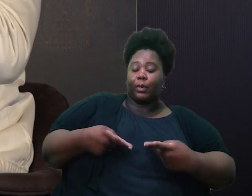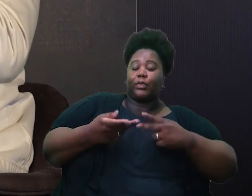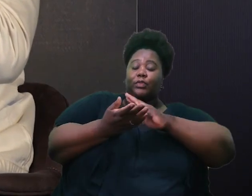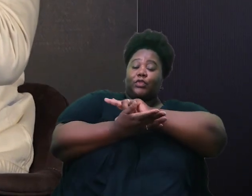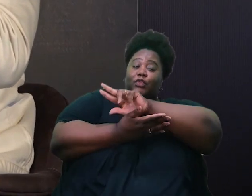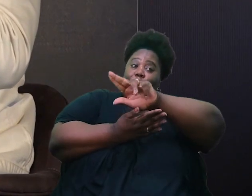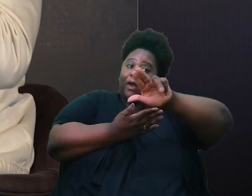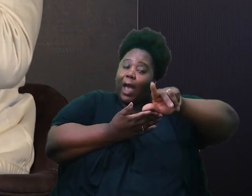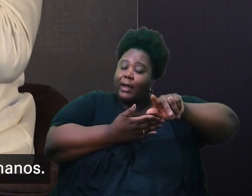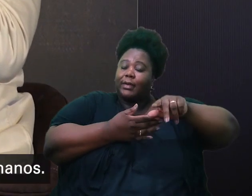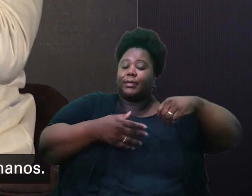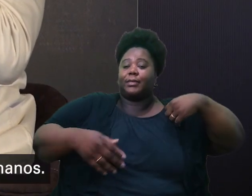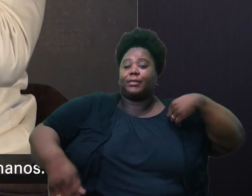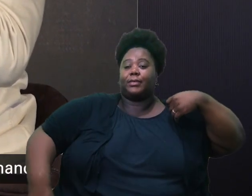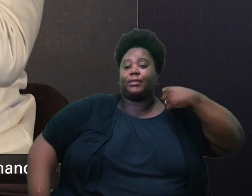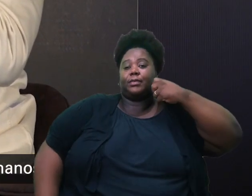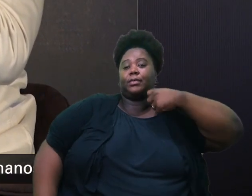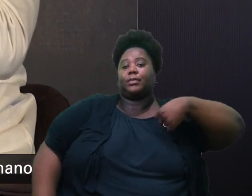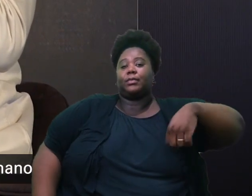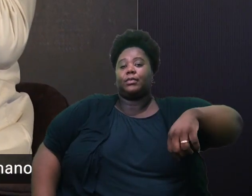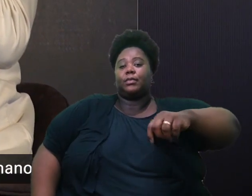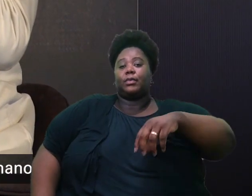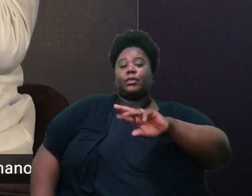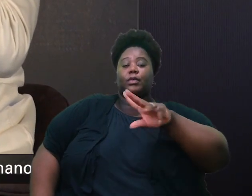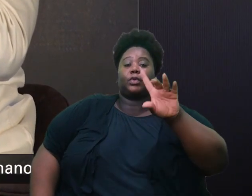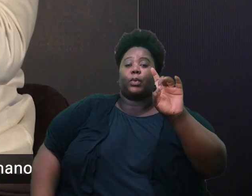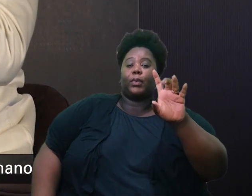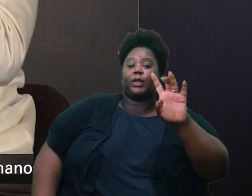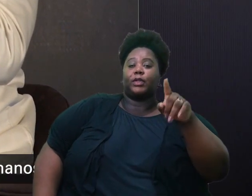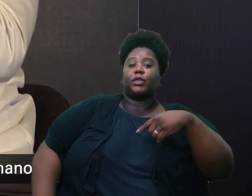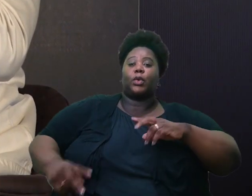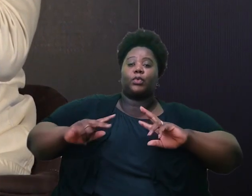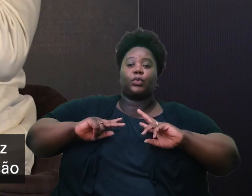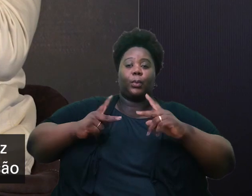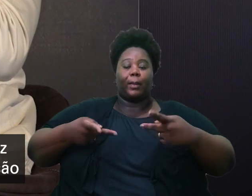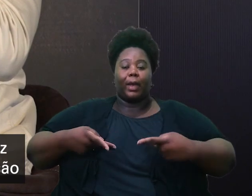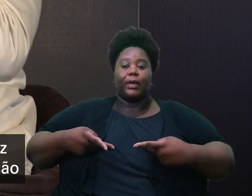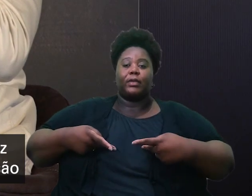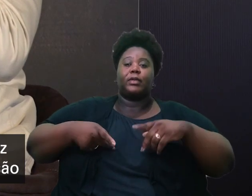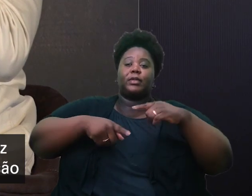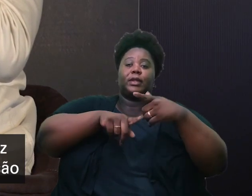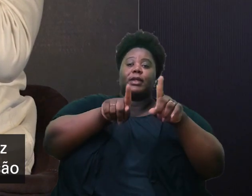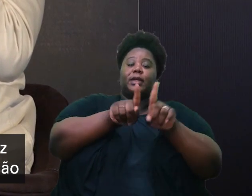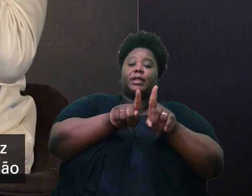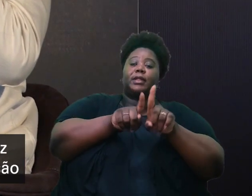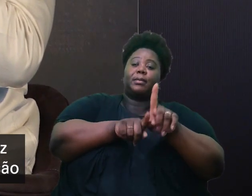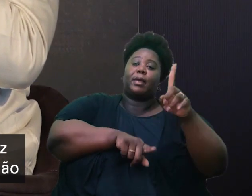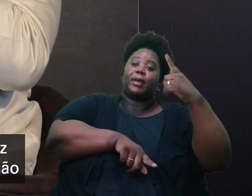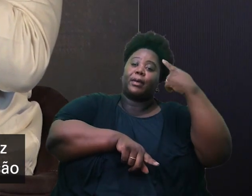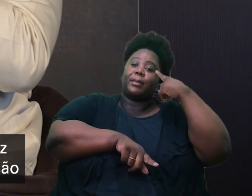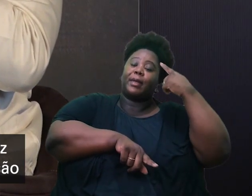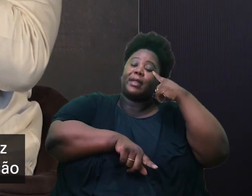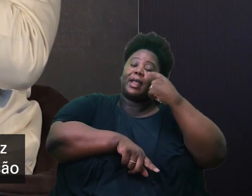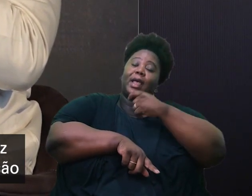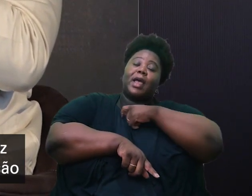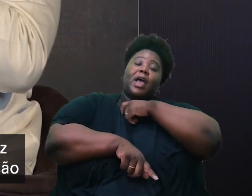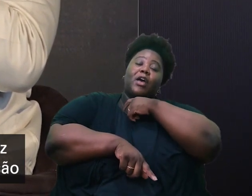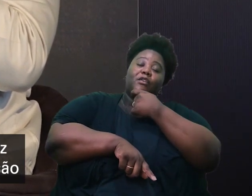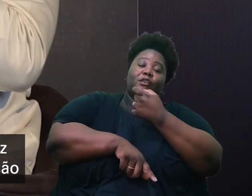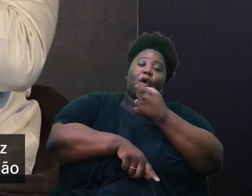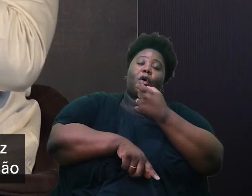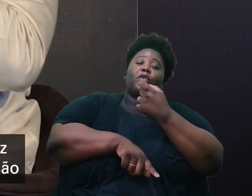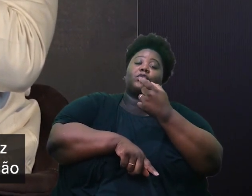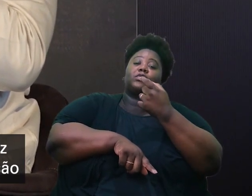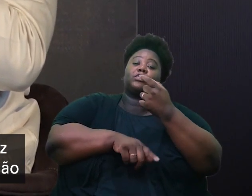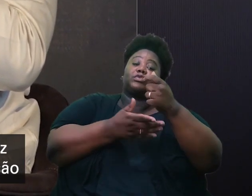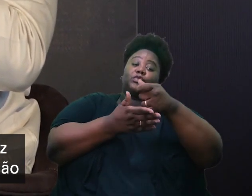várias categorias, não somente os seres humanos. E, por outro lado, pensar essa voz que nos teus